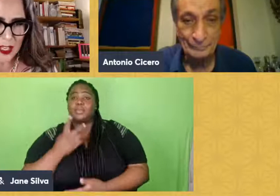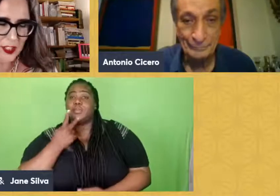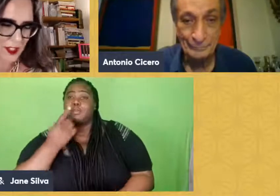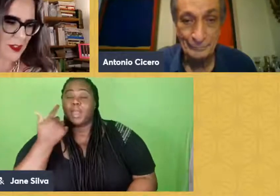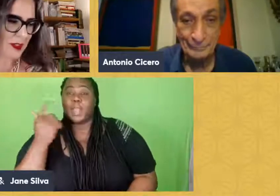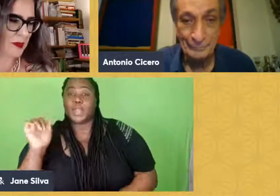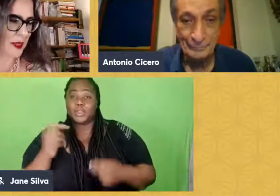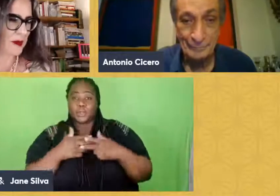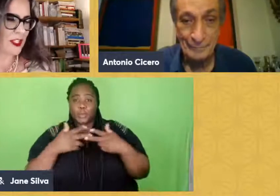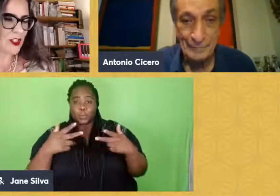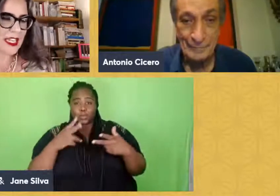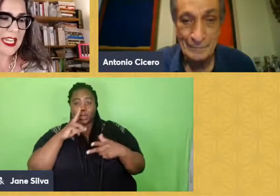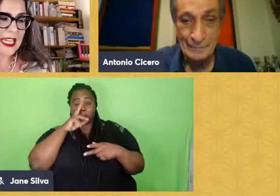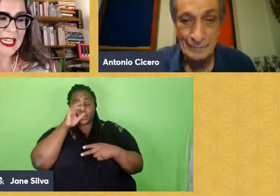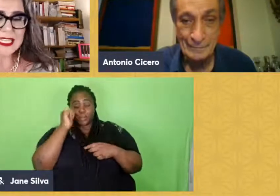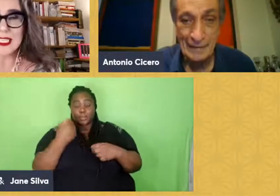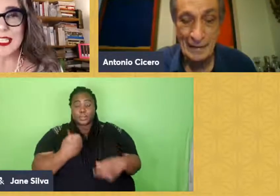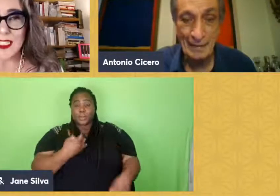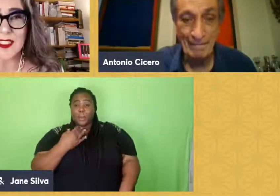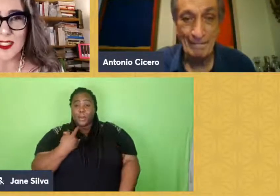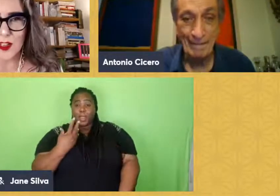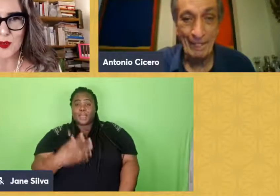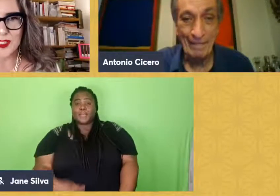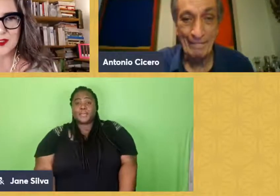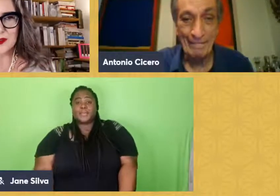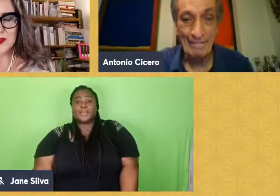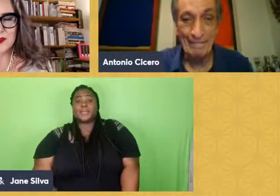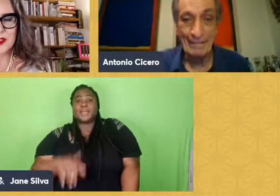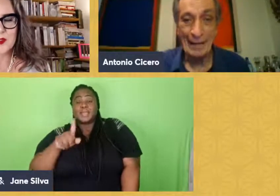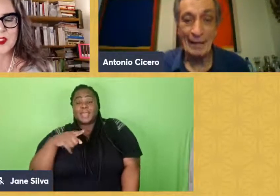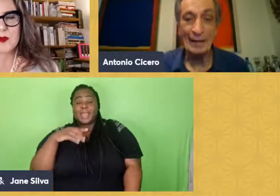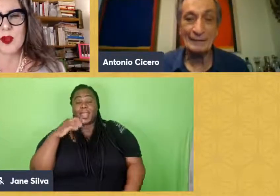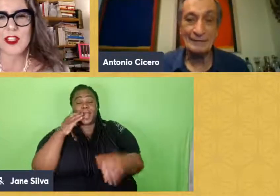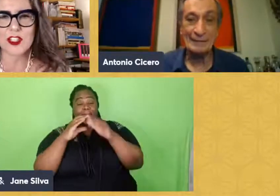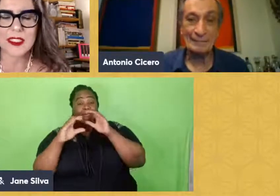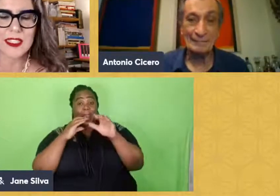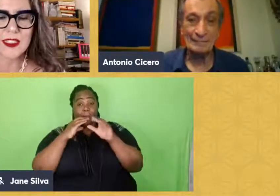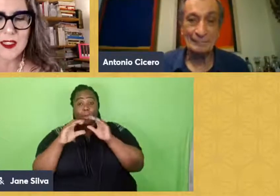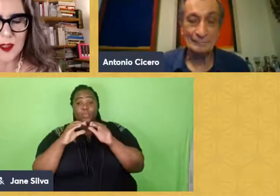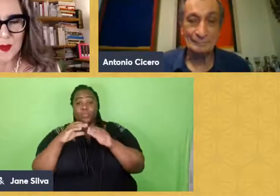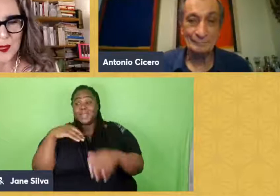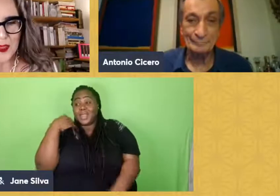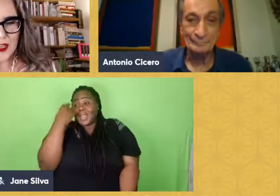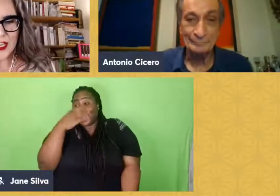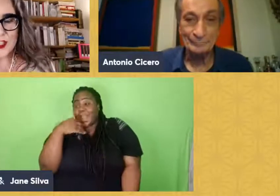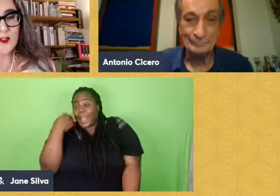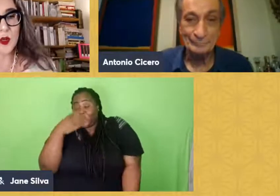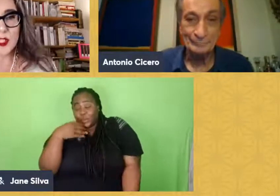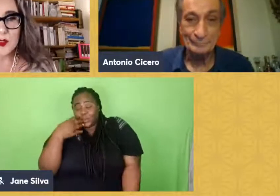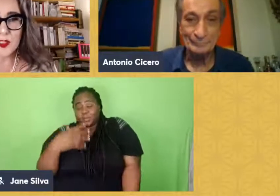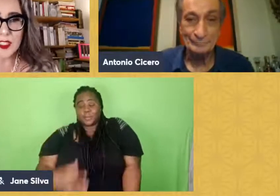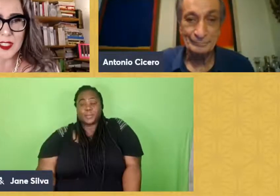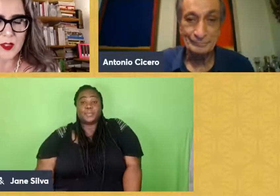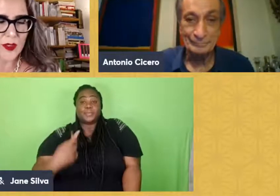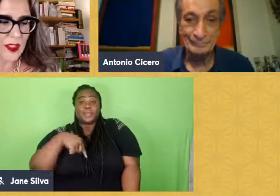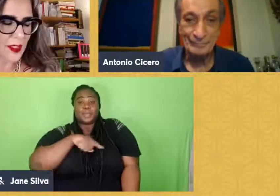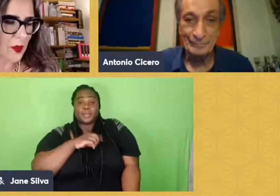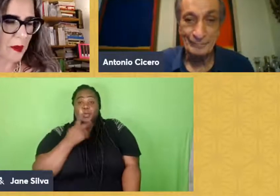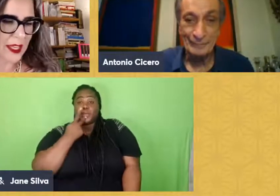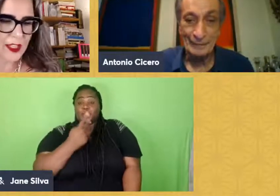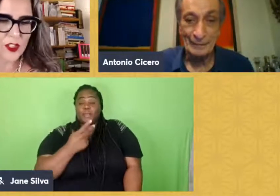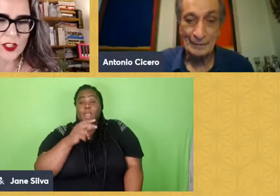força poética, se você me permite, que é da canção, né? A força poética da canção. A gente falou aqui do